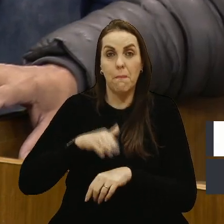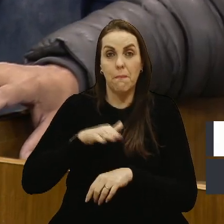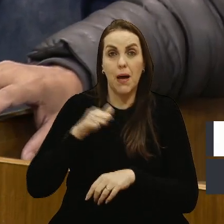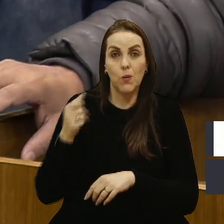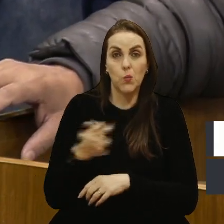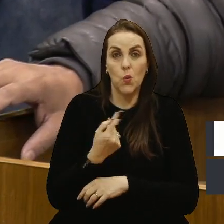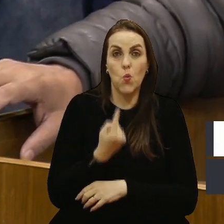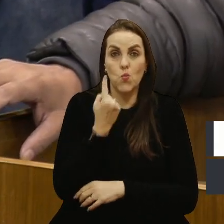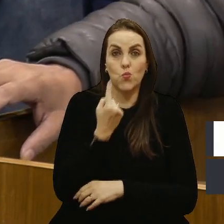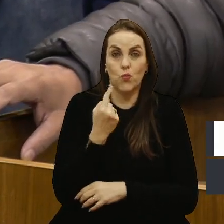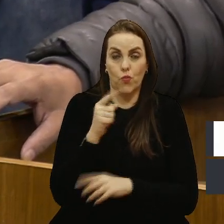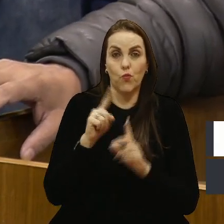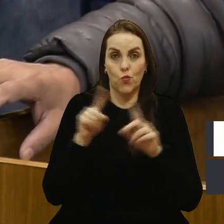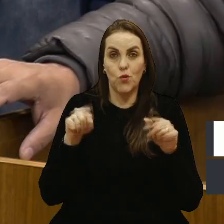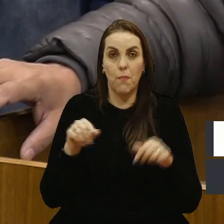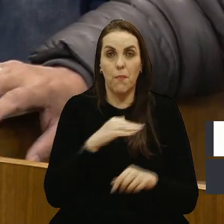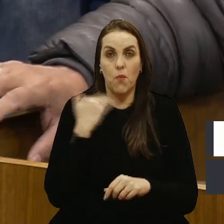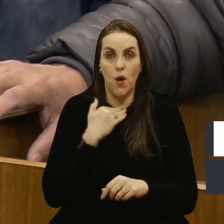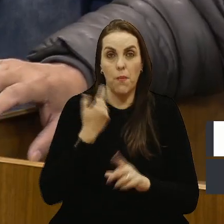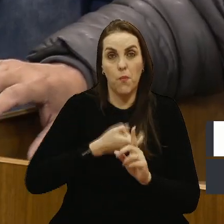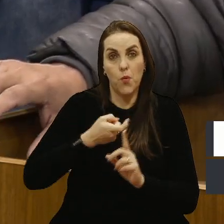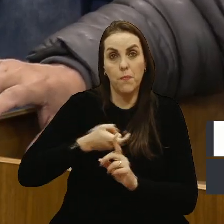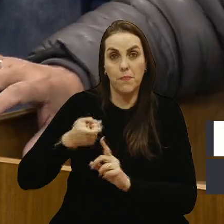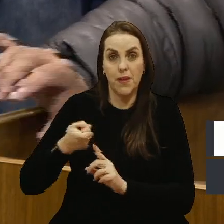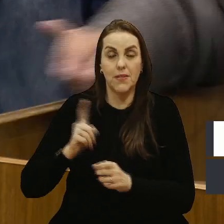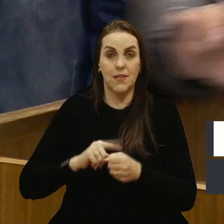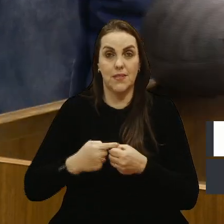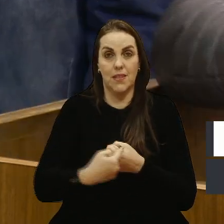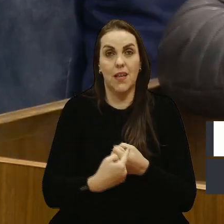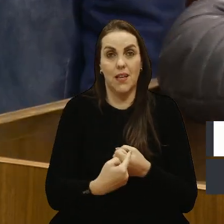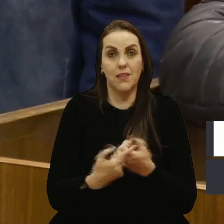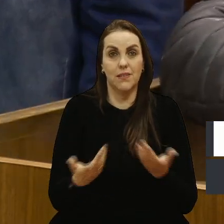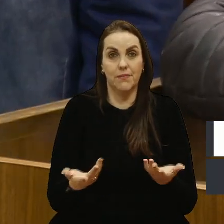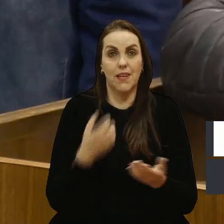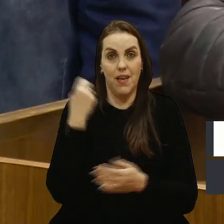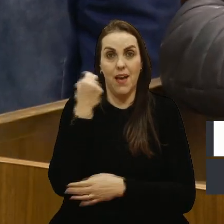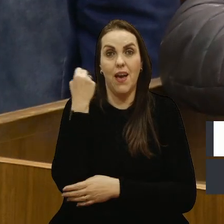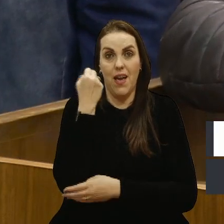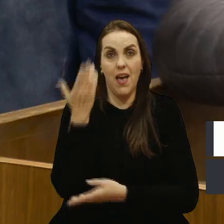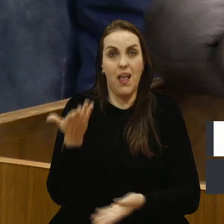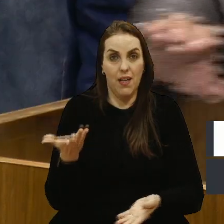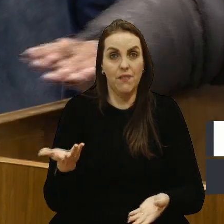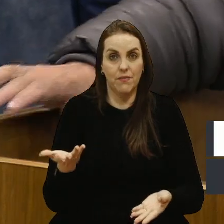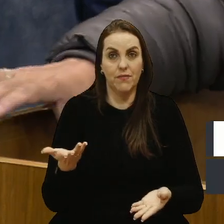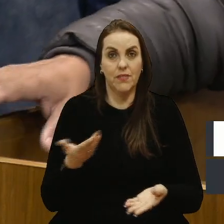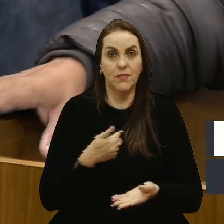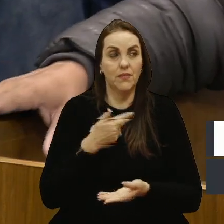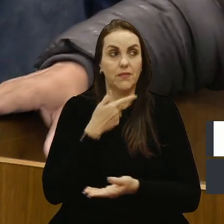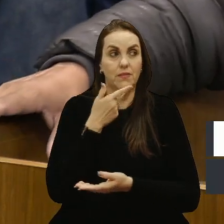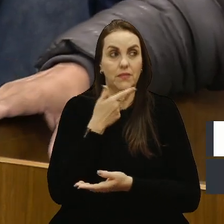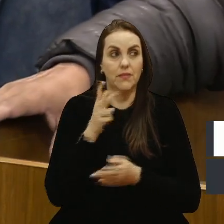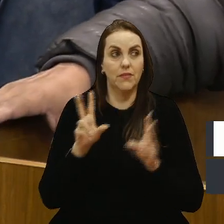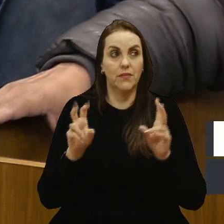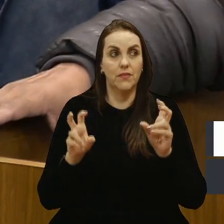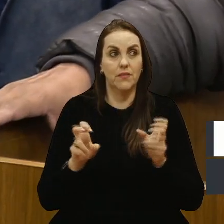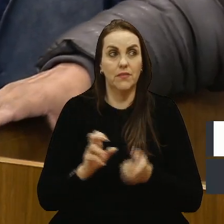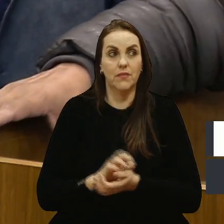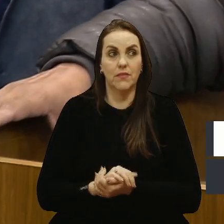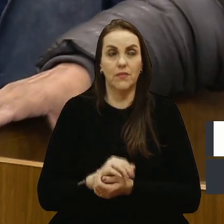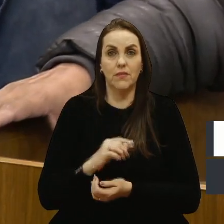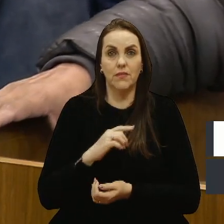por mês na nossa cidade, por acidente de trabalho. Então, isso é grave. Nós precisamos falar sobre isso, trazer essa